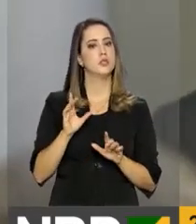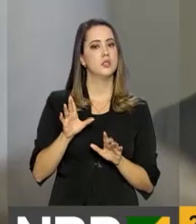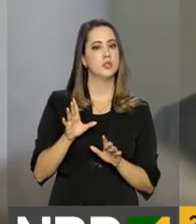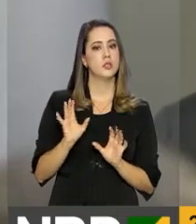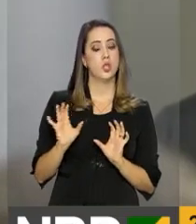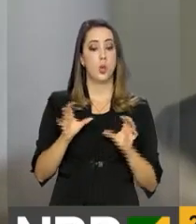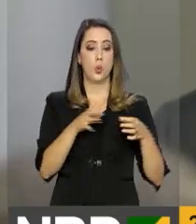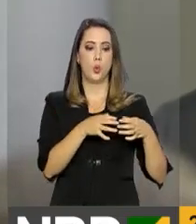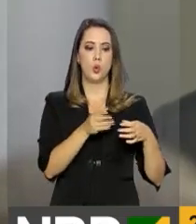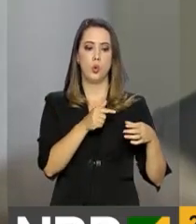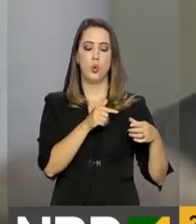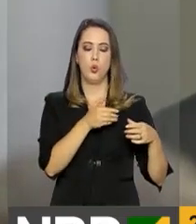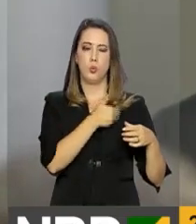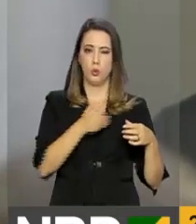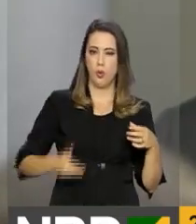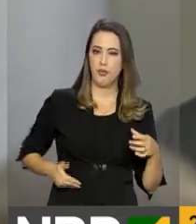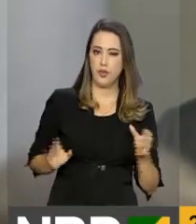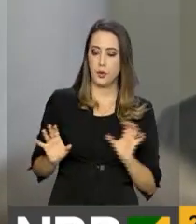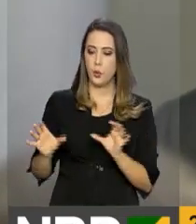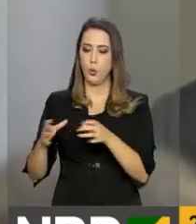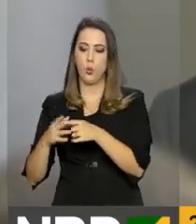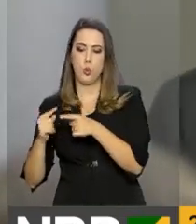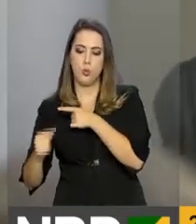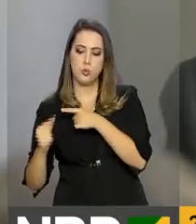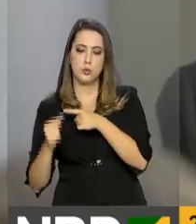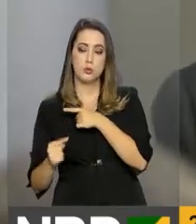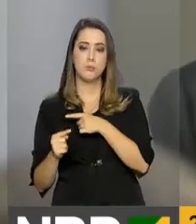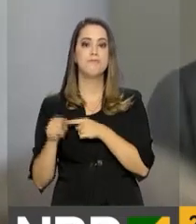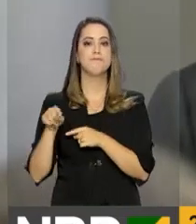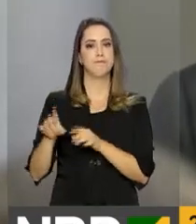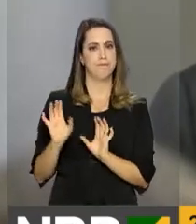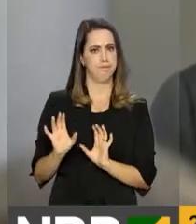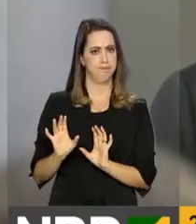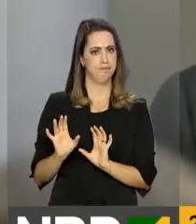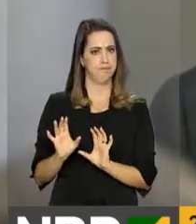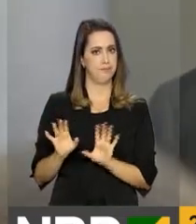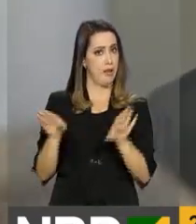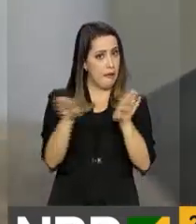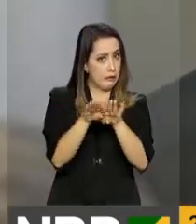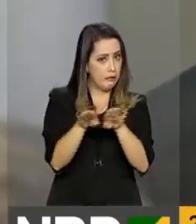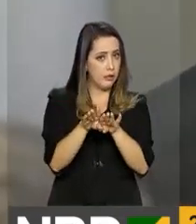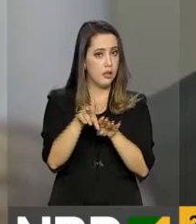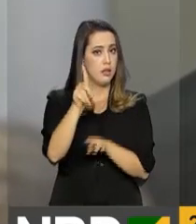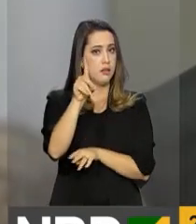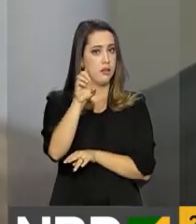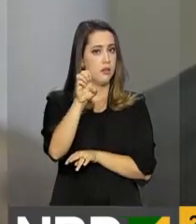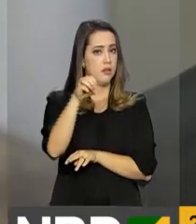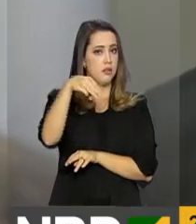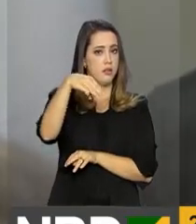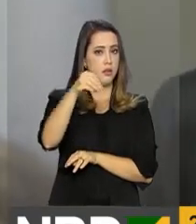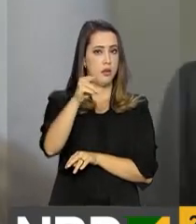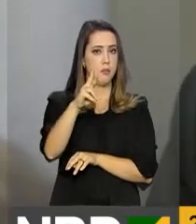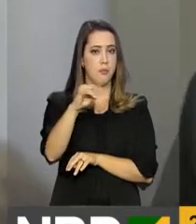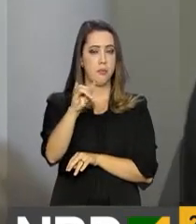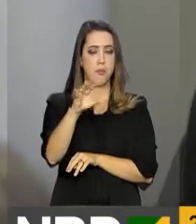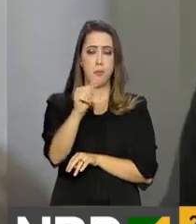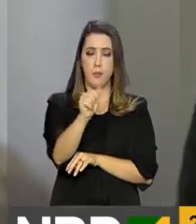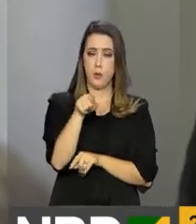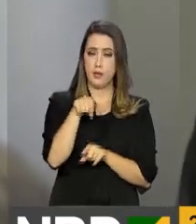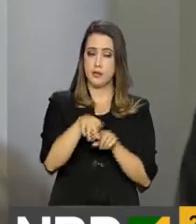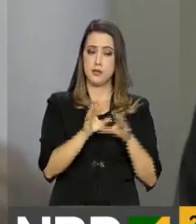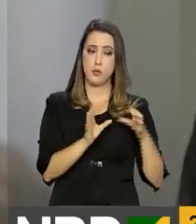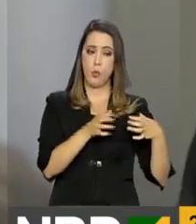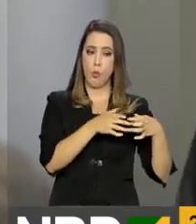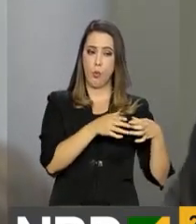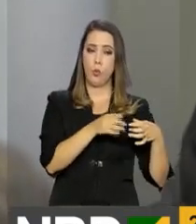e oposição. A oposição na democracia é para ajudar a governar, porque se não tivesse oposição, você da situação